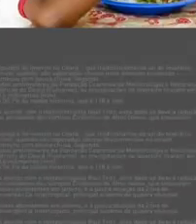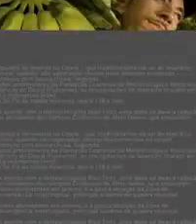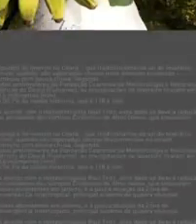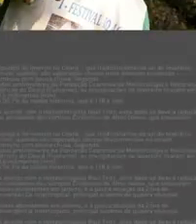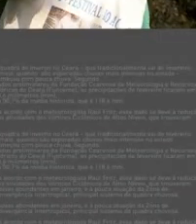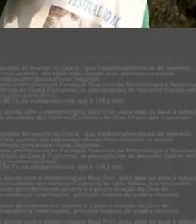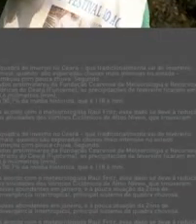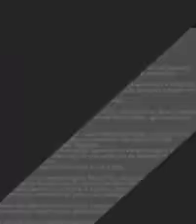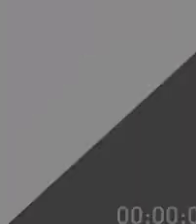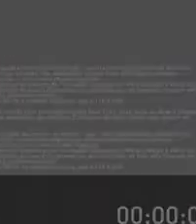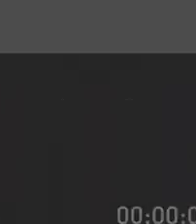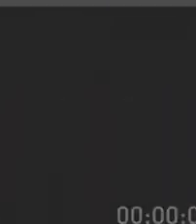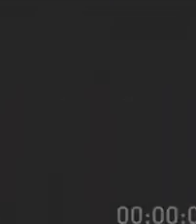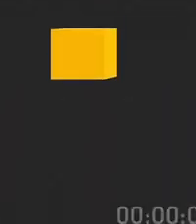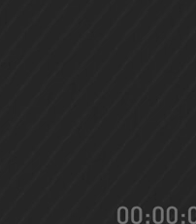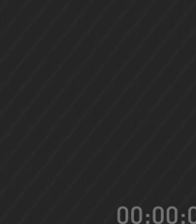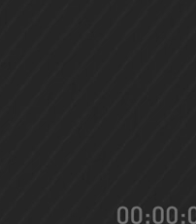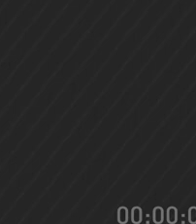ae